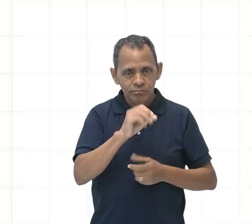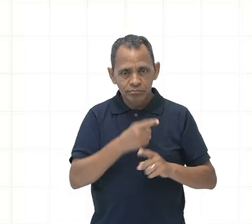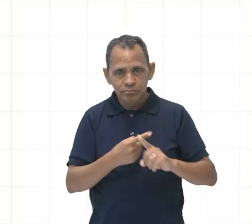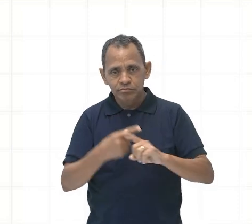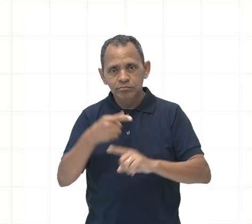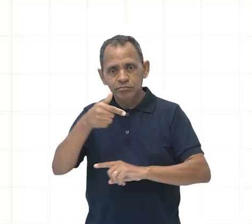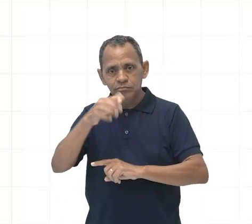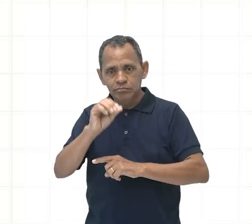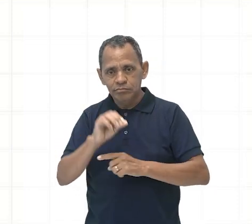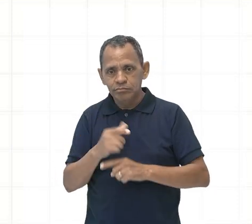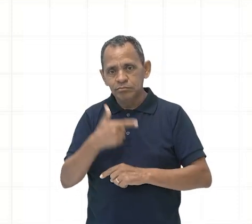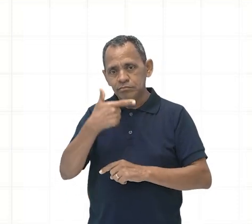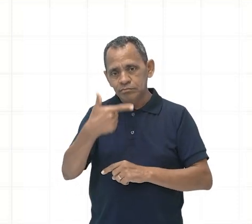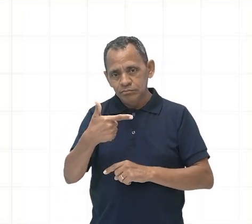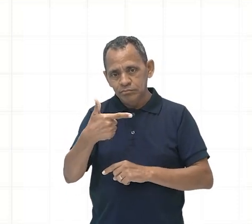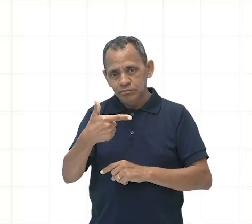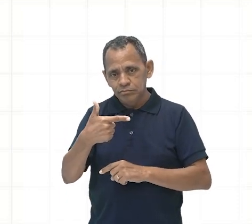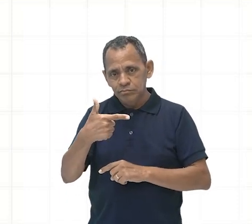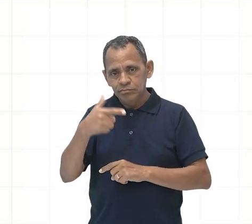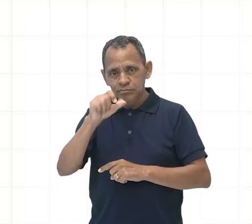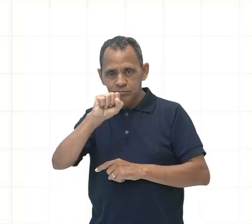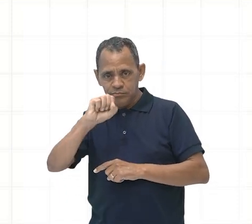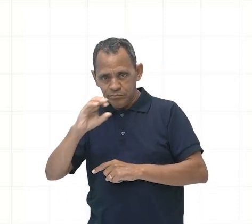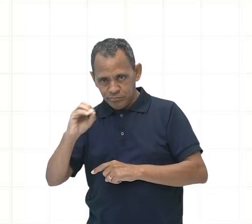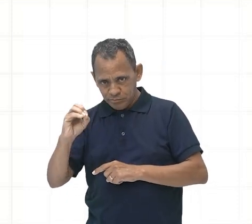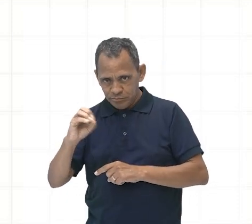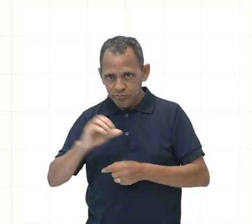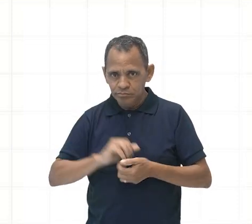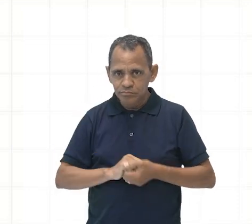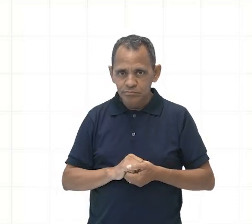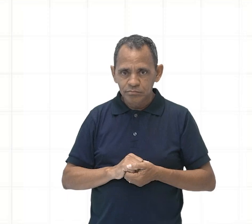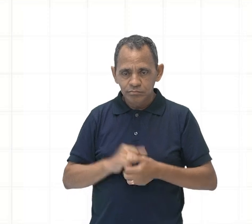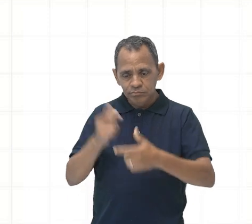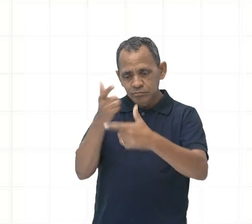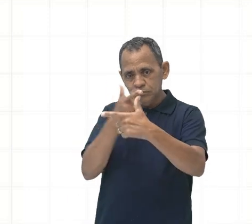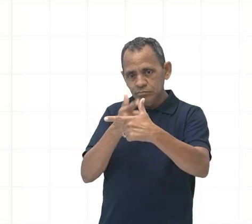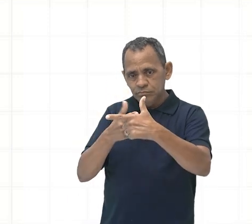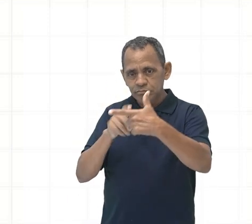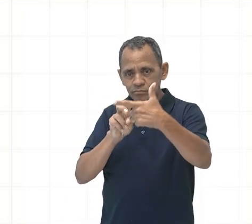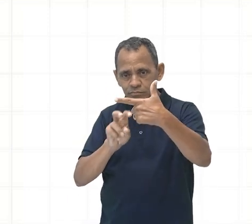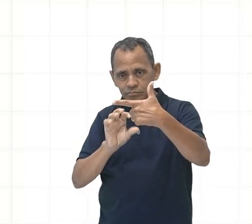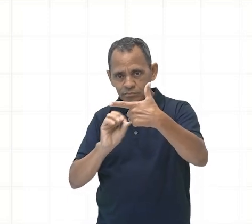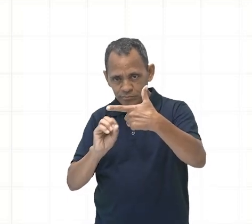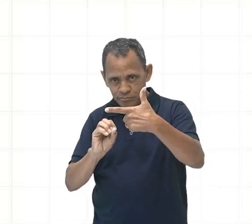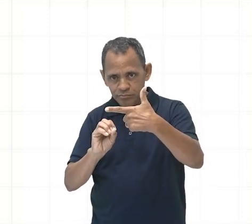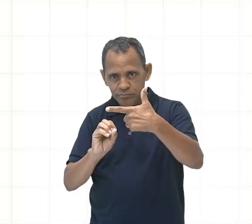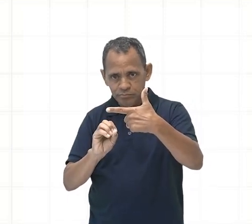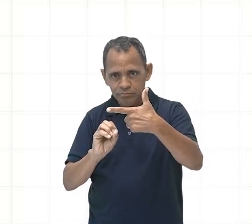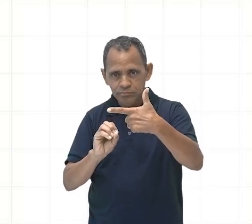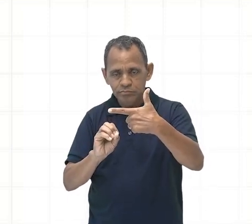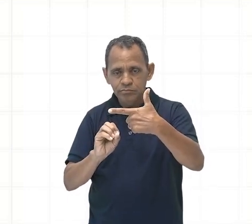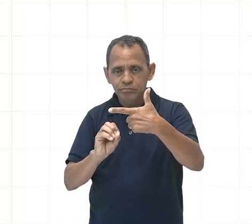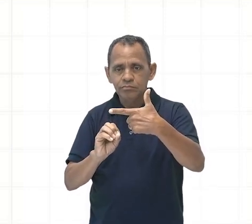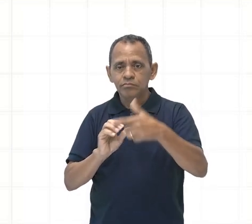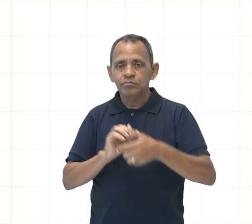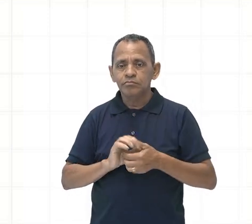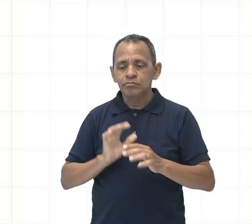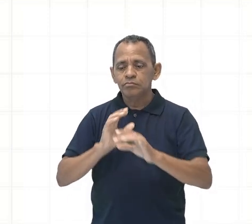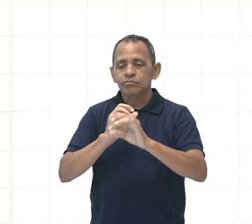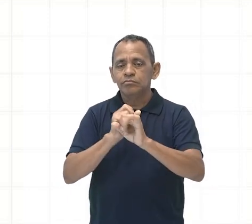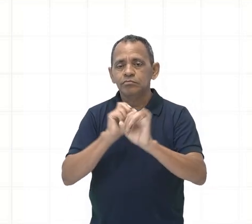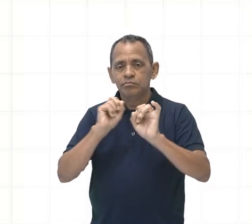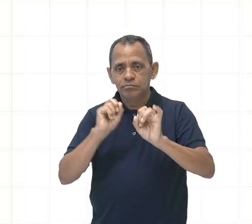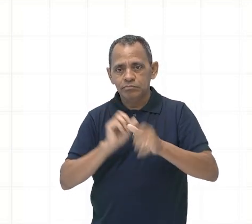2.800. Dividindo aqui, 2.800 por 50, nós